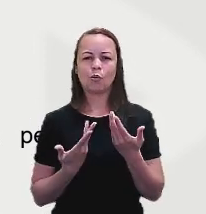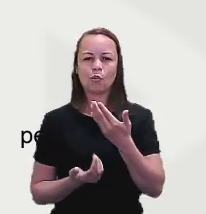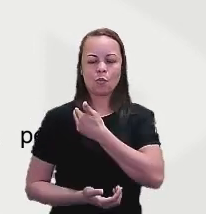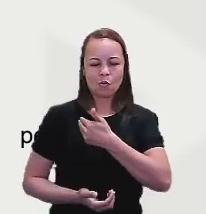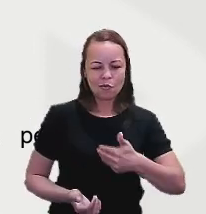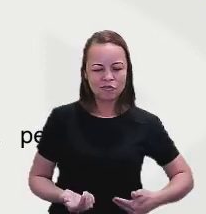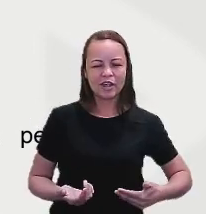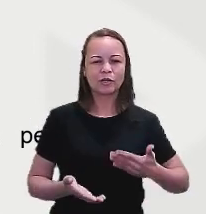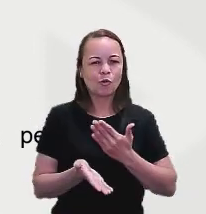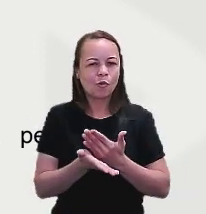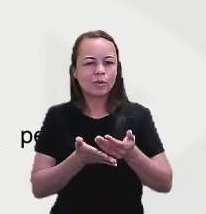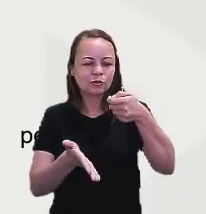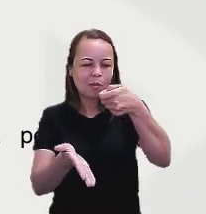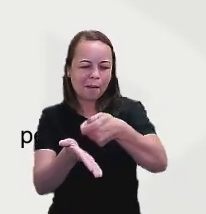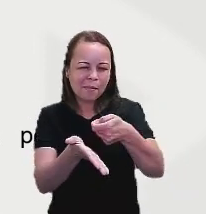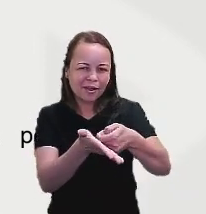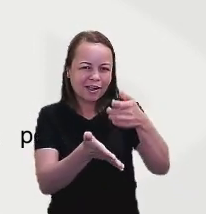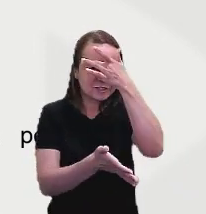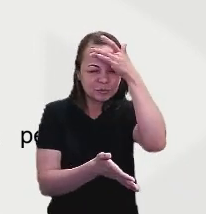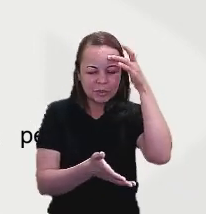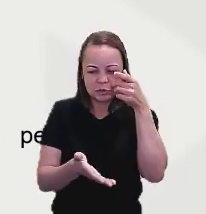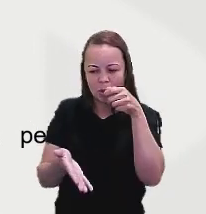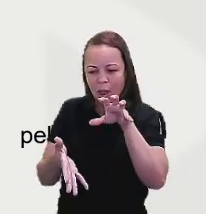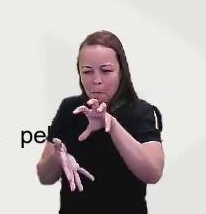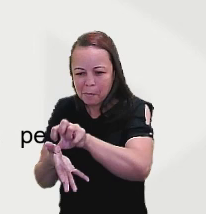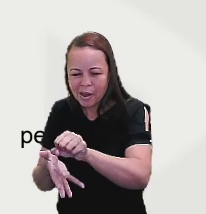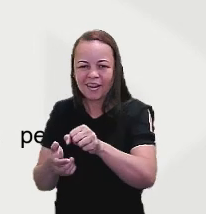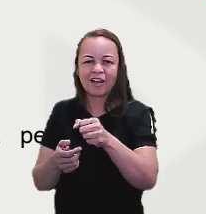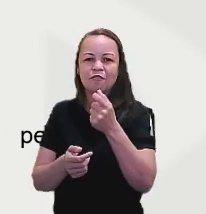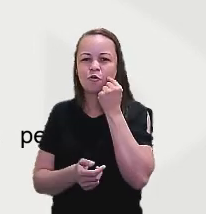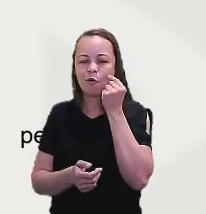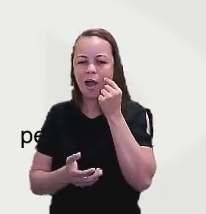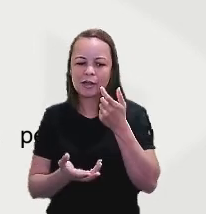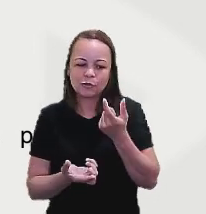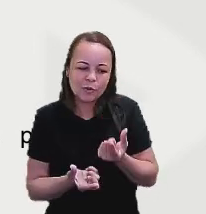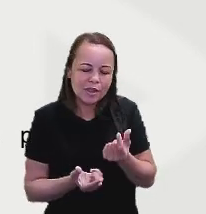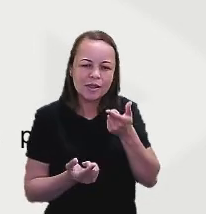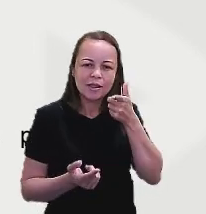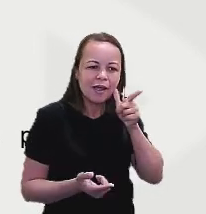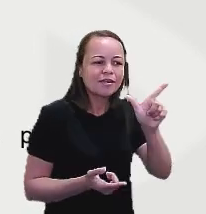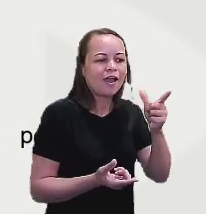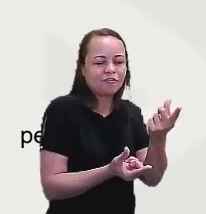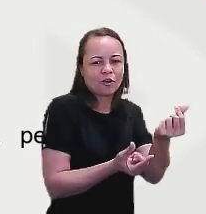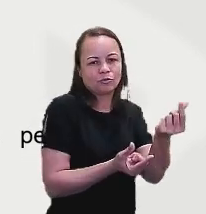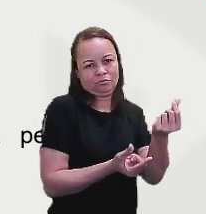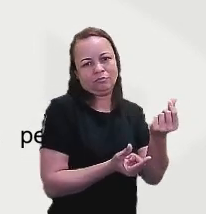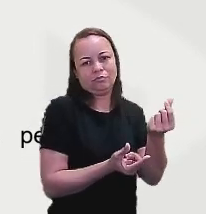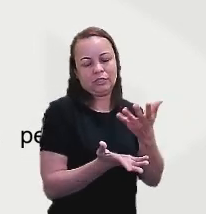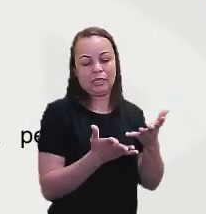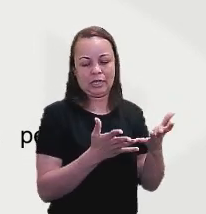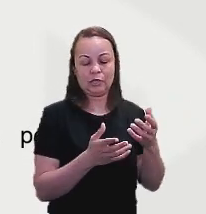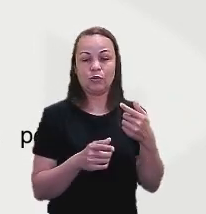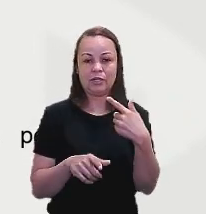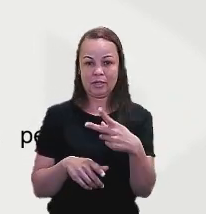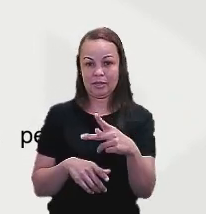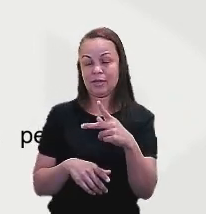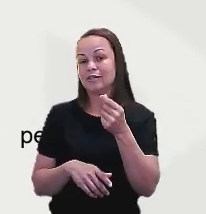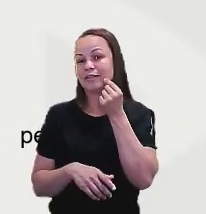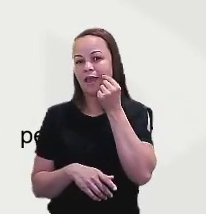a pagar as pessoas. Você ia, capturava um rato e recebia uma quantia de dinheiro, né? Esse rato ia ser morto e